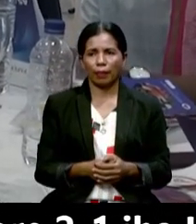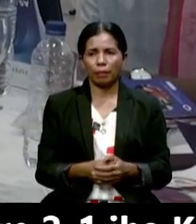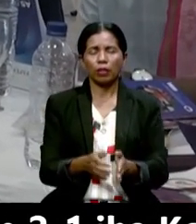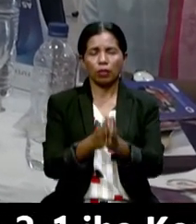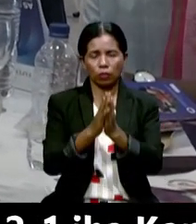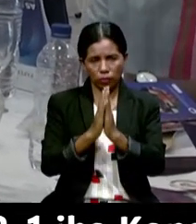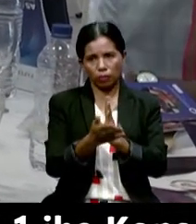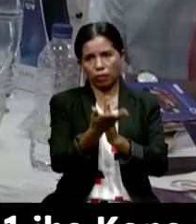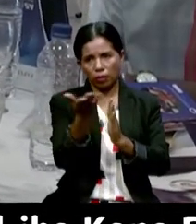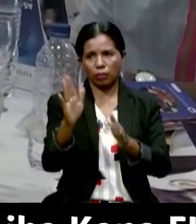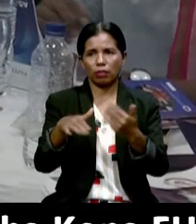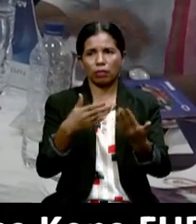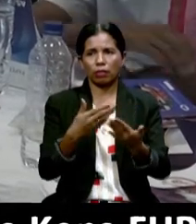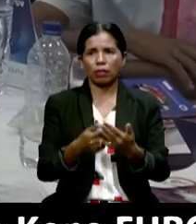bem.